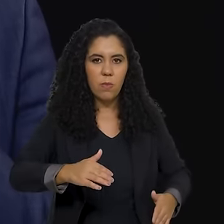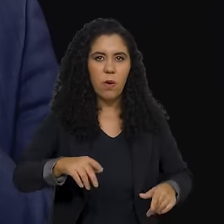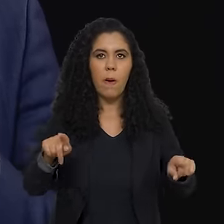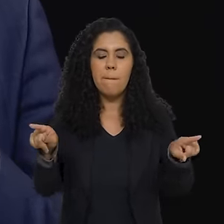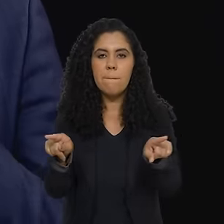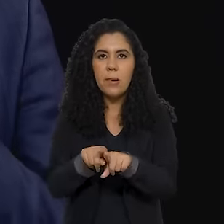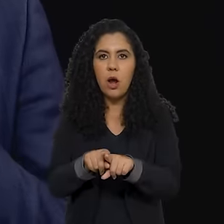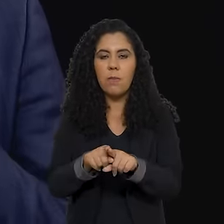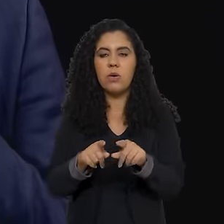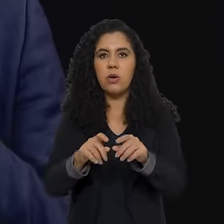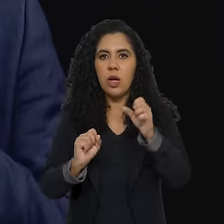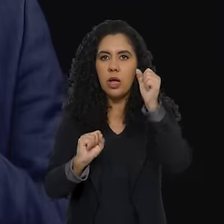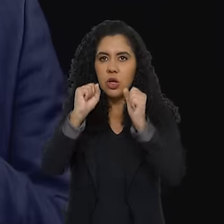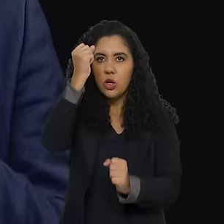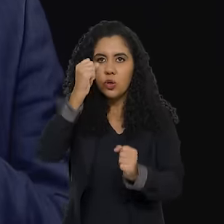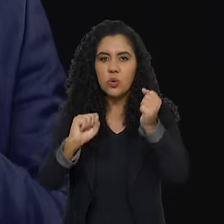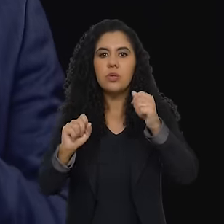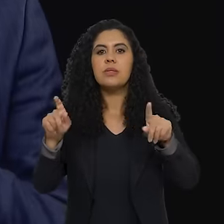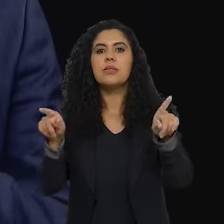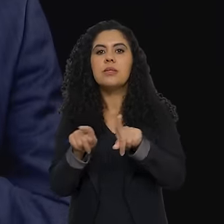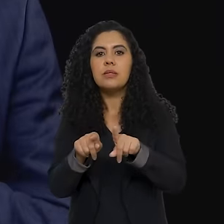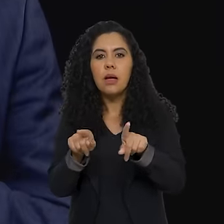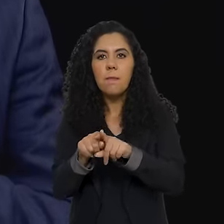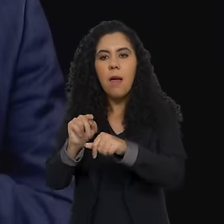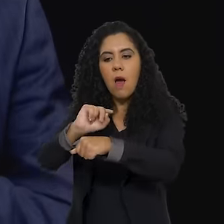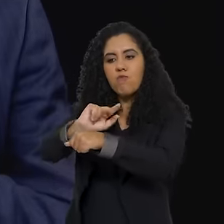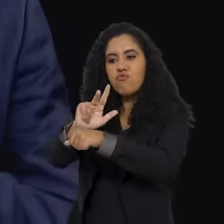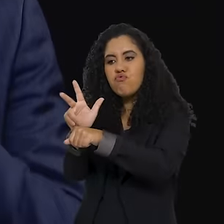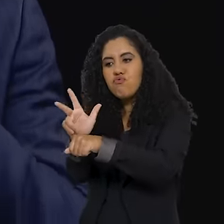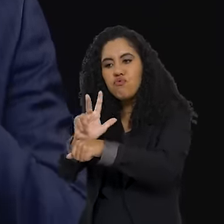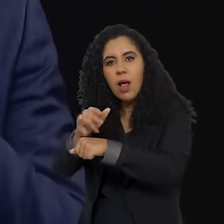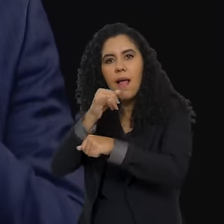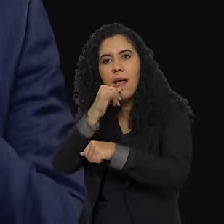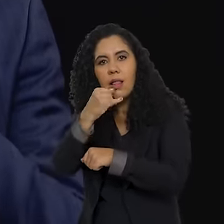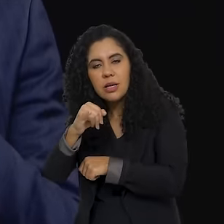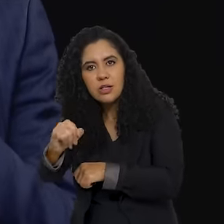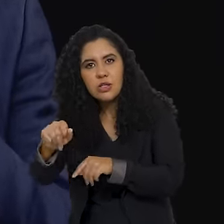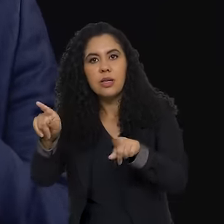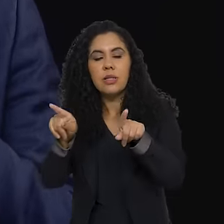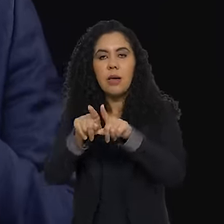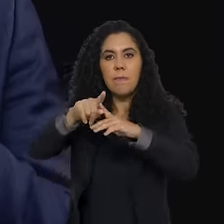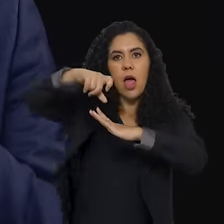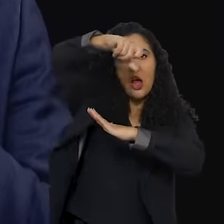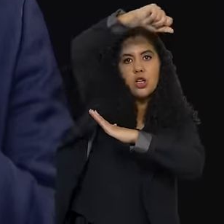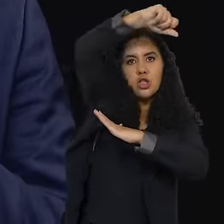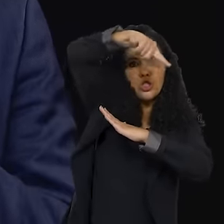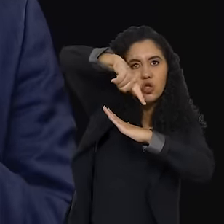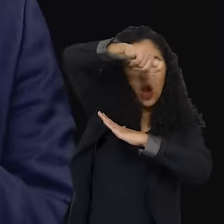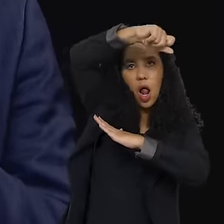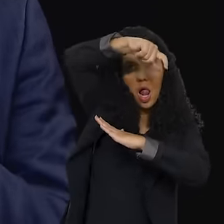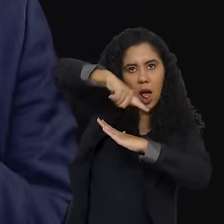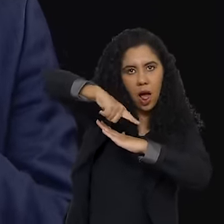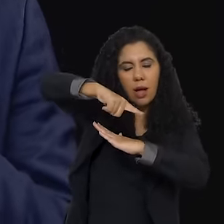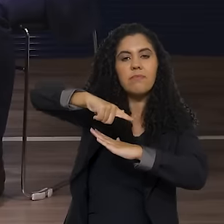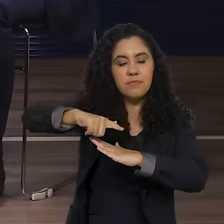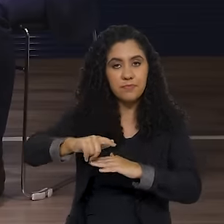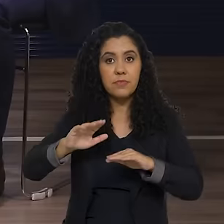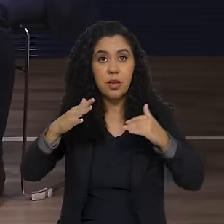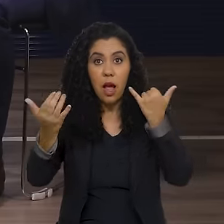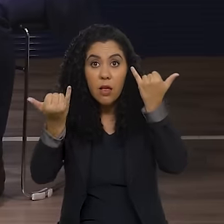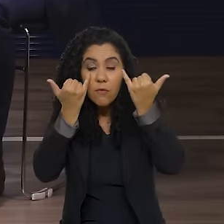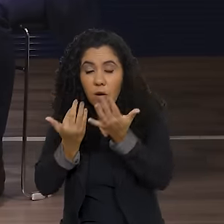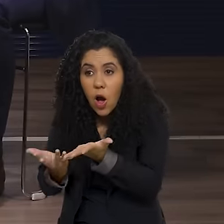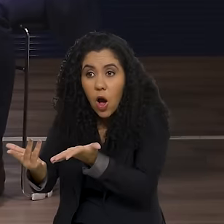e também as cadeias eólica, de energia eólica e solar, né, fotovoltaica.